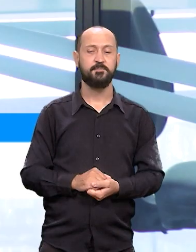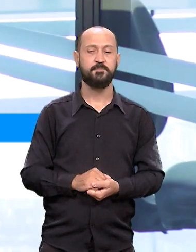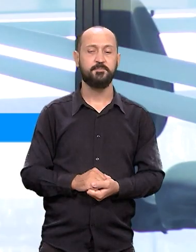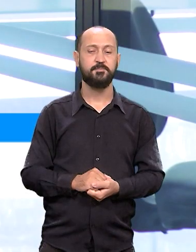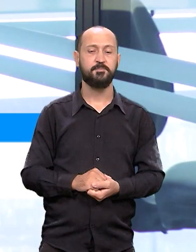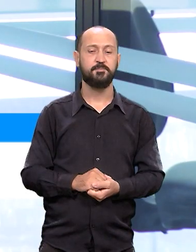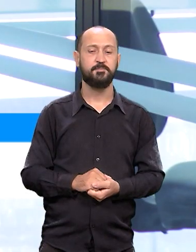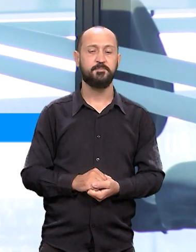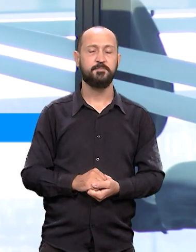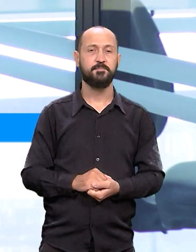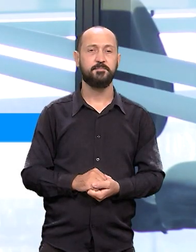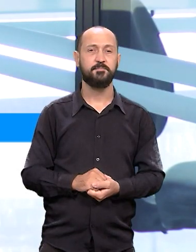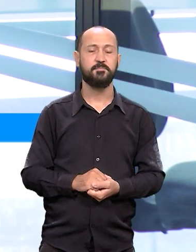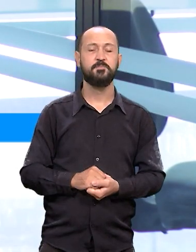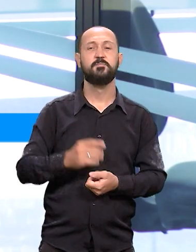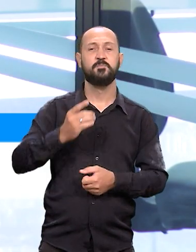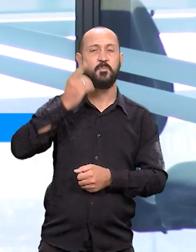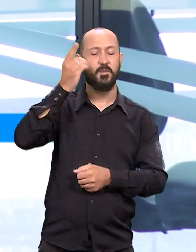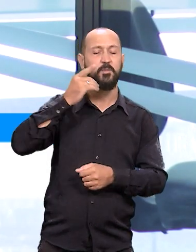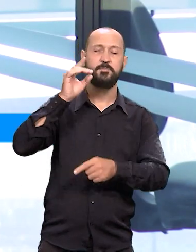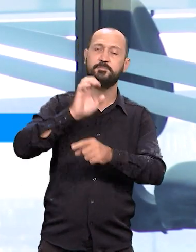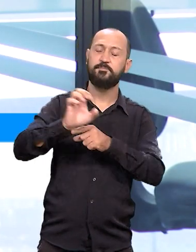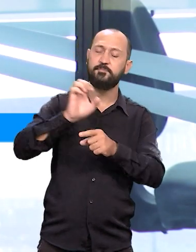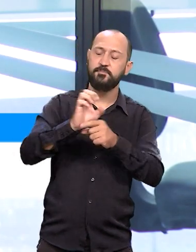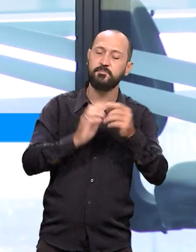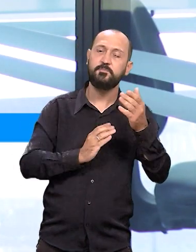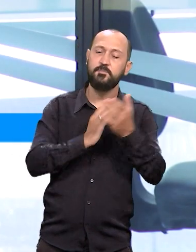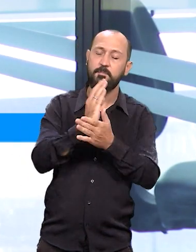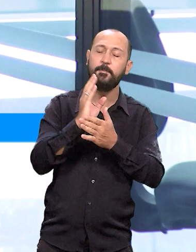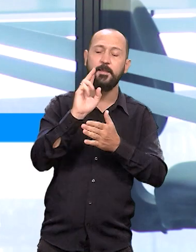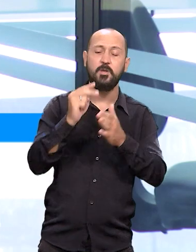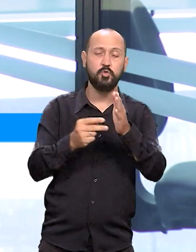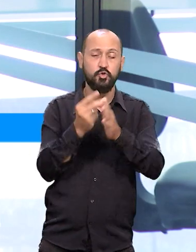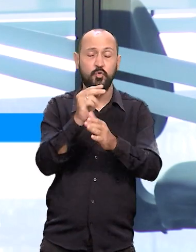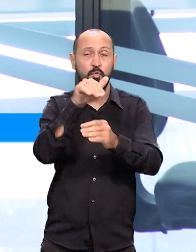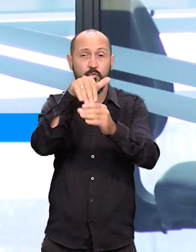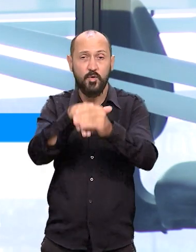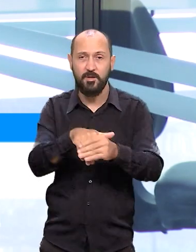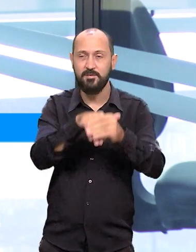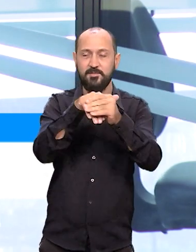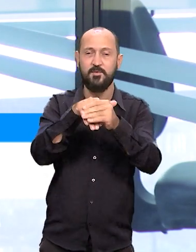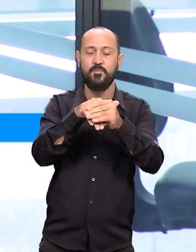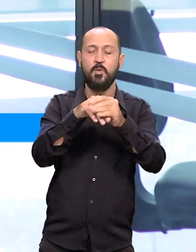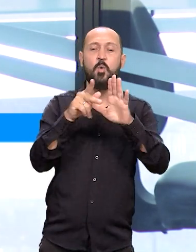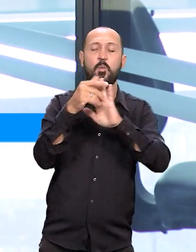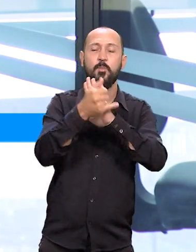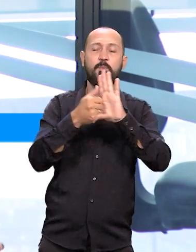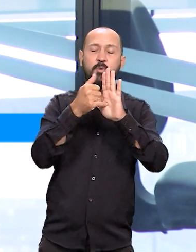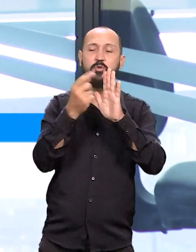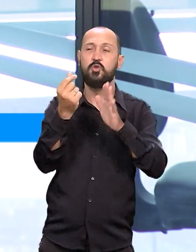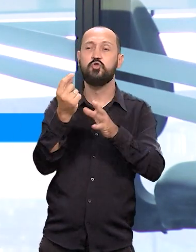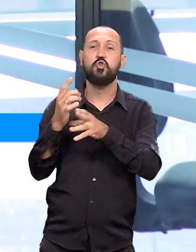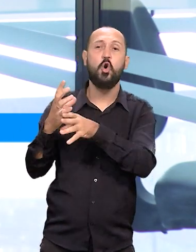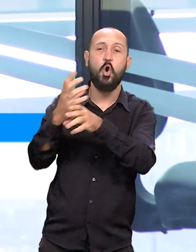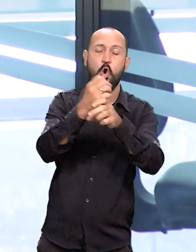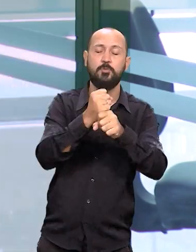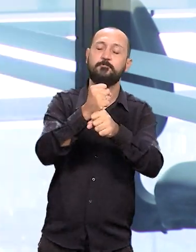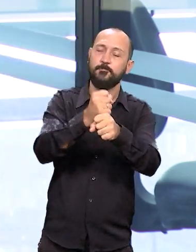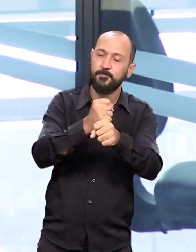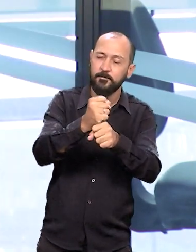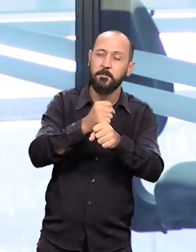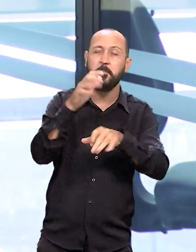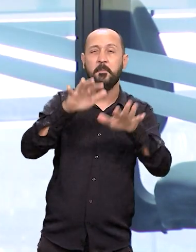Os deputados estaduais aprovaram em segunda votação o projeto da Lei Orçamentária Anual, que estima receita e